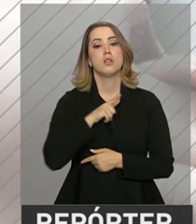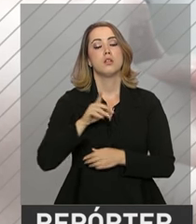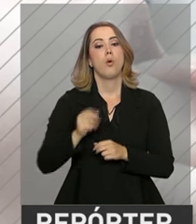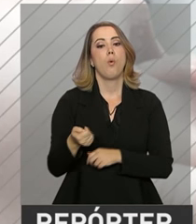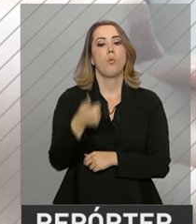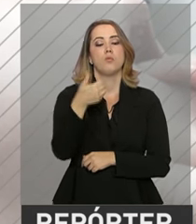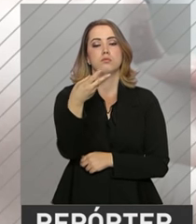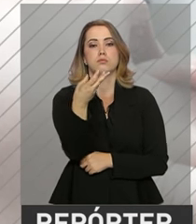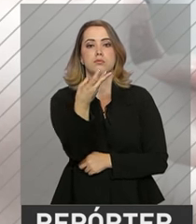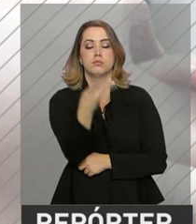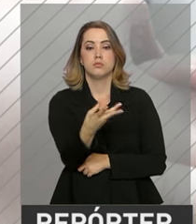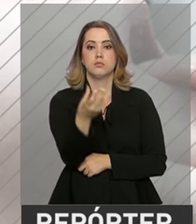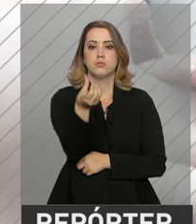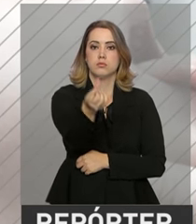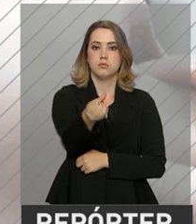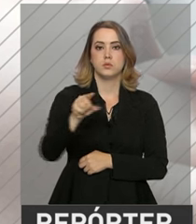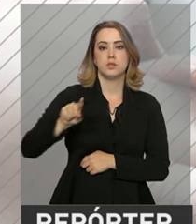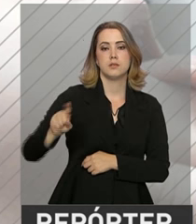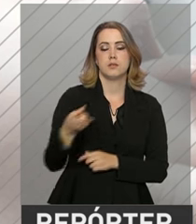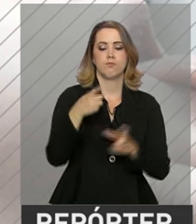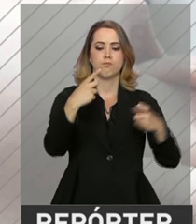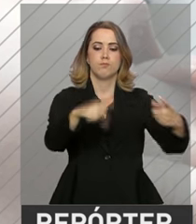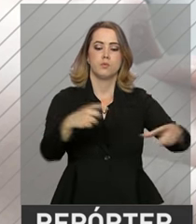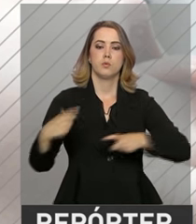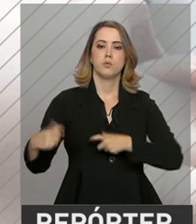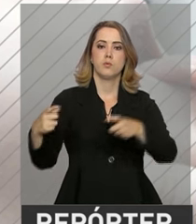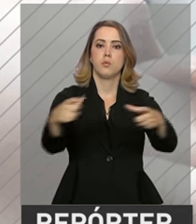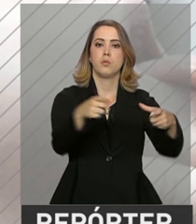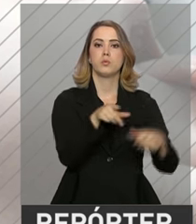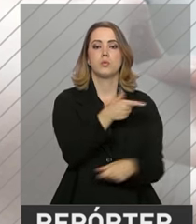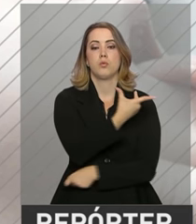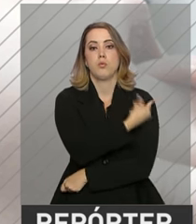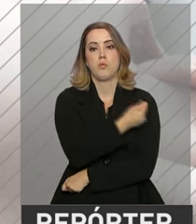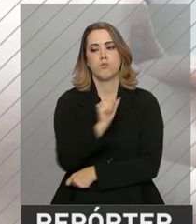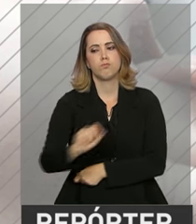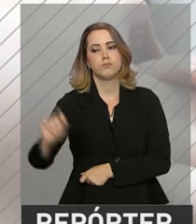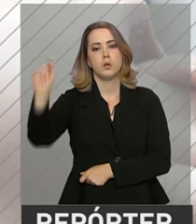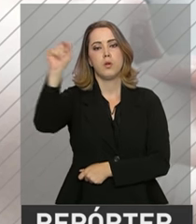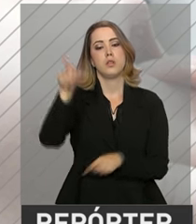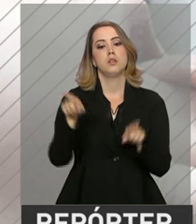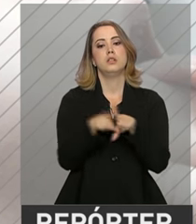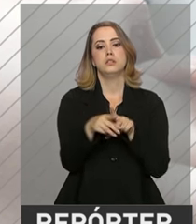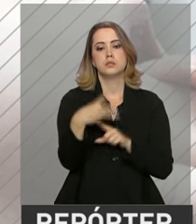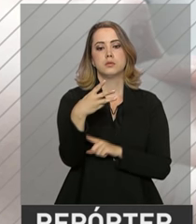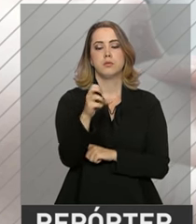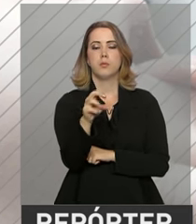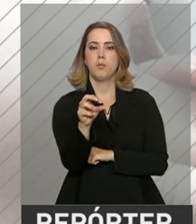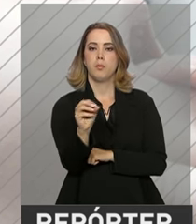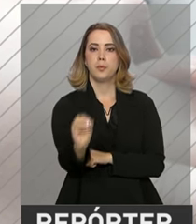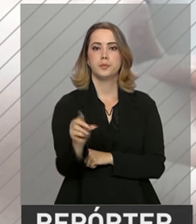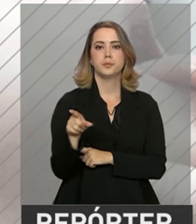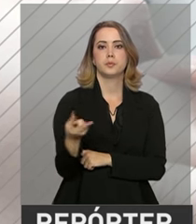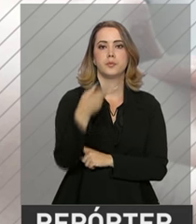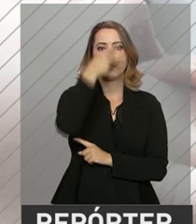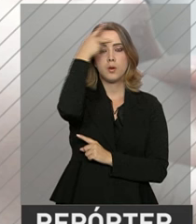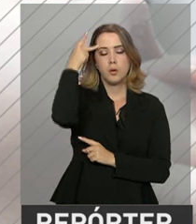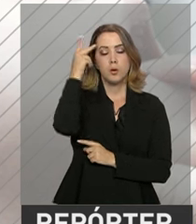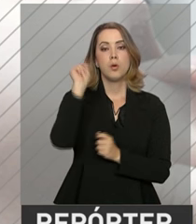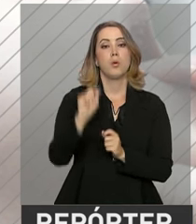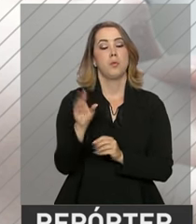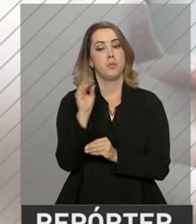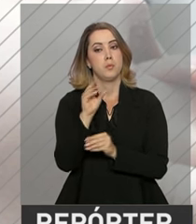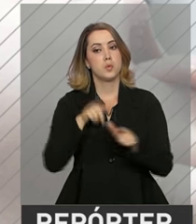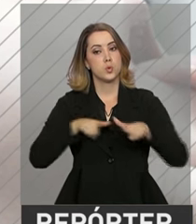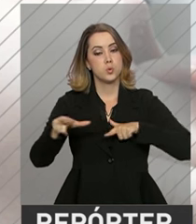cerca de 36.000 postos fixos de vacinação e 350.000 profissionais de saúde envolvidos